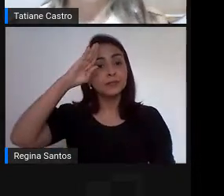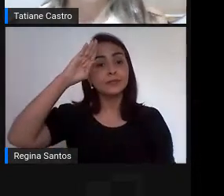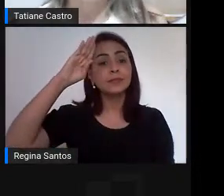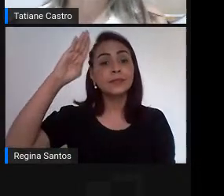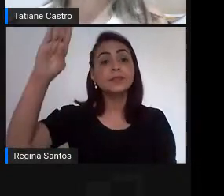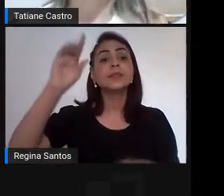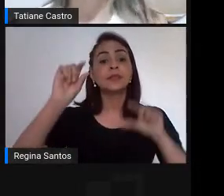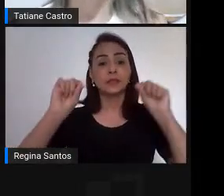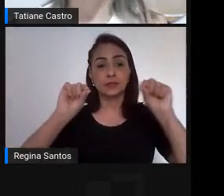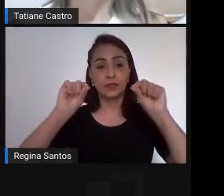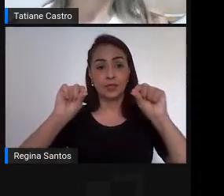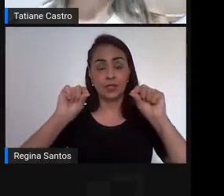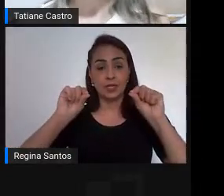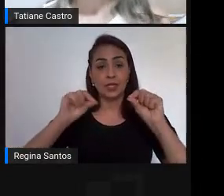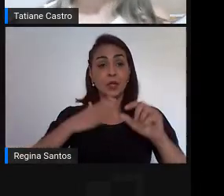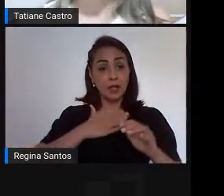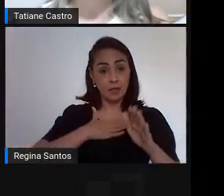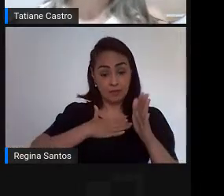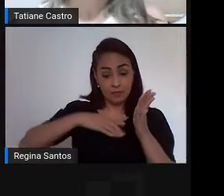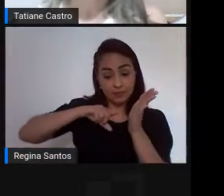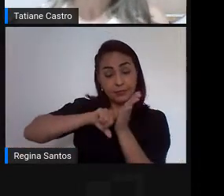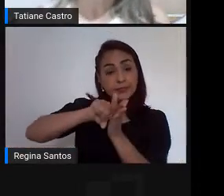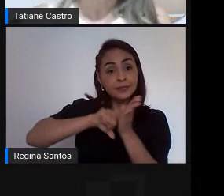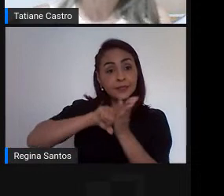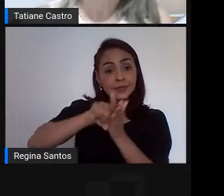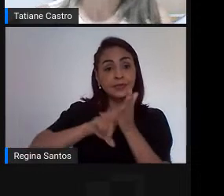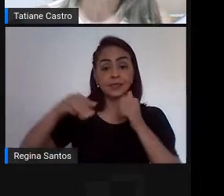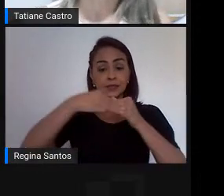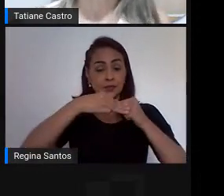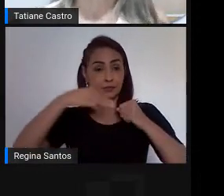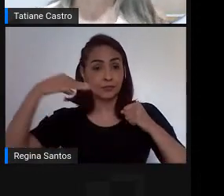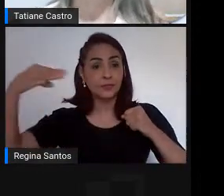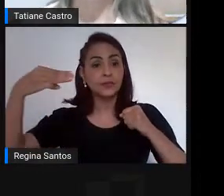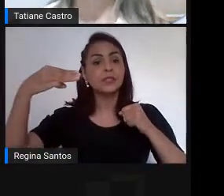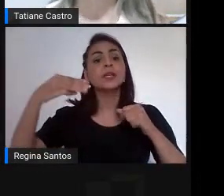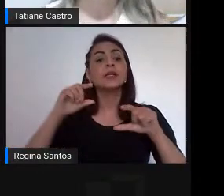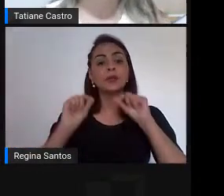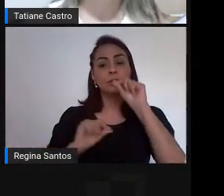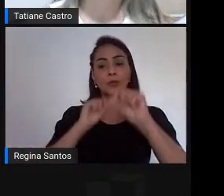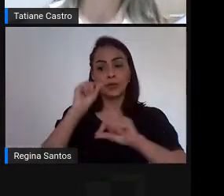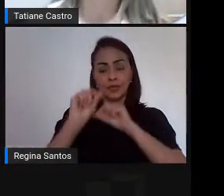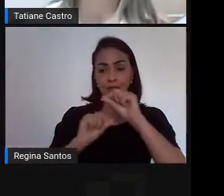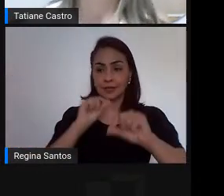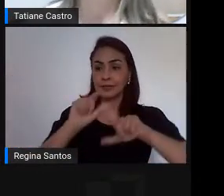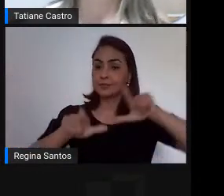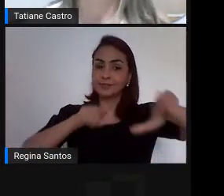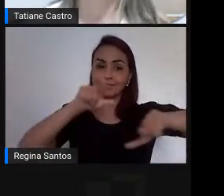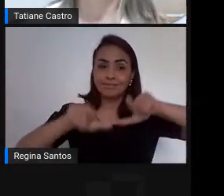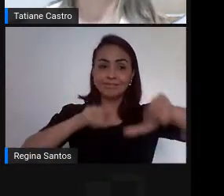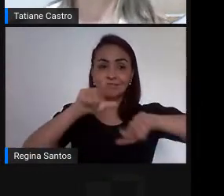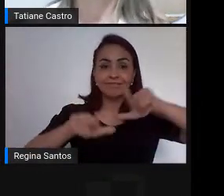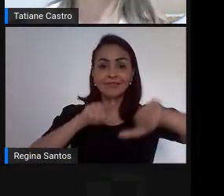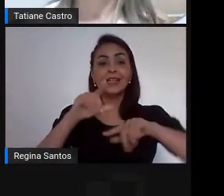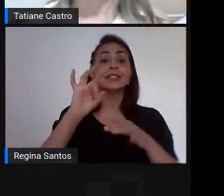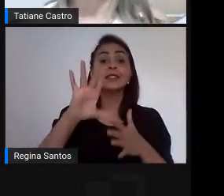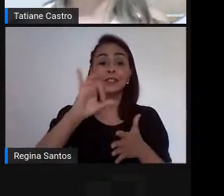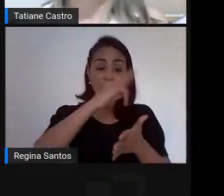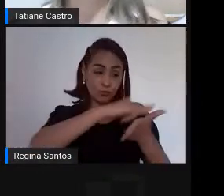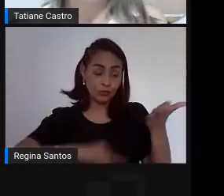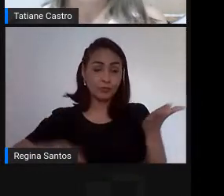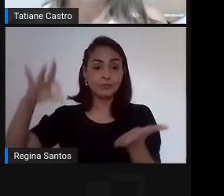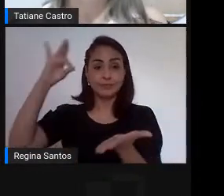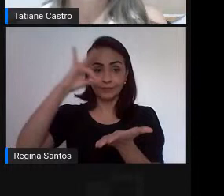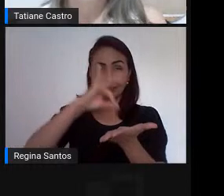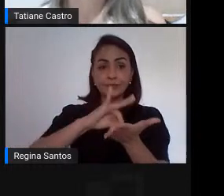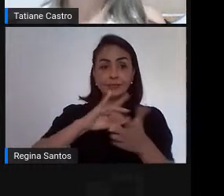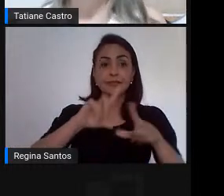trabalho como esse que eu desenvolvi, em que eu trabalhei não só com as fontes oficiais, em que eu trabalhei não só com documentos oficiais, mas